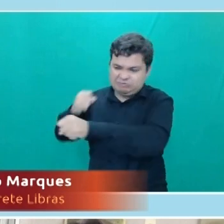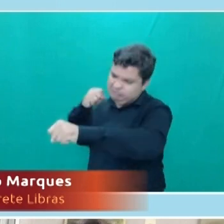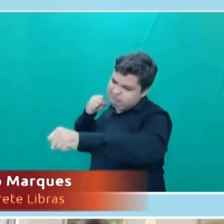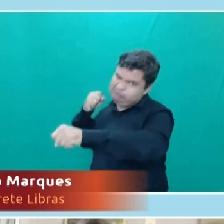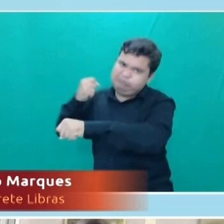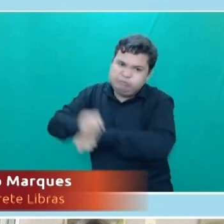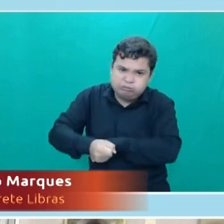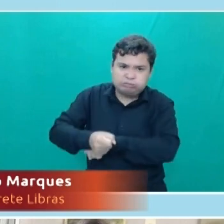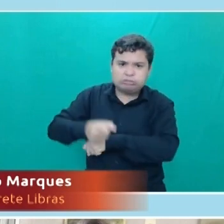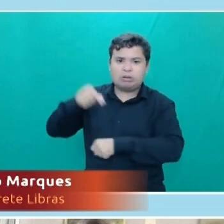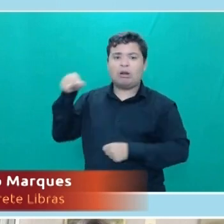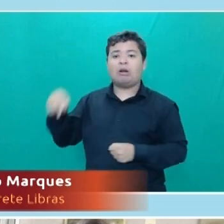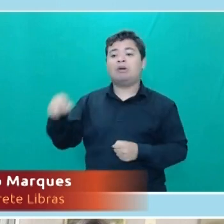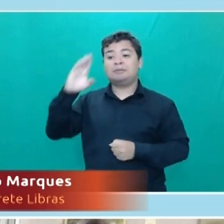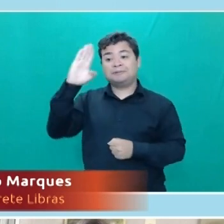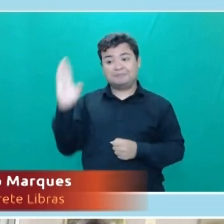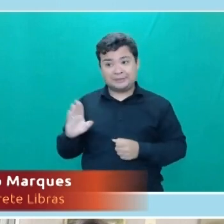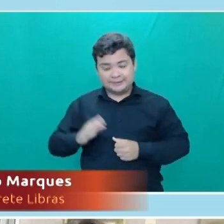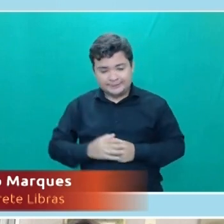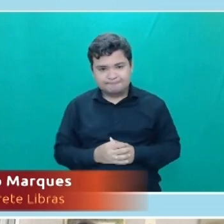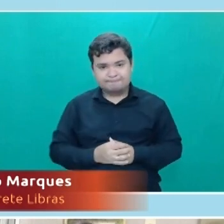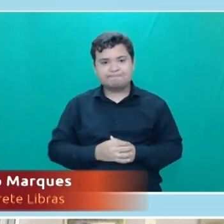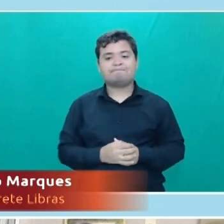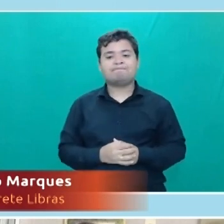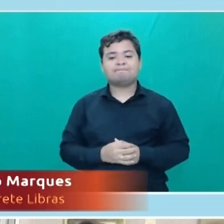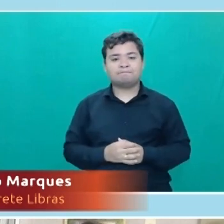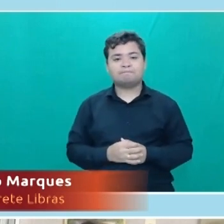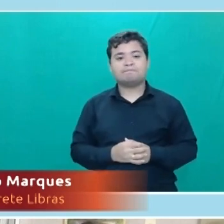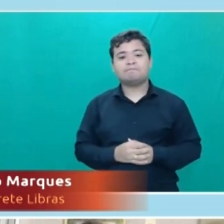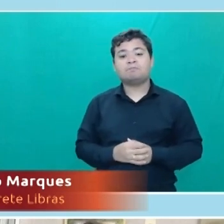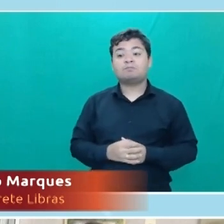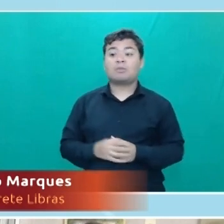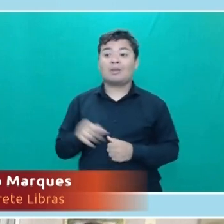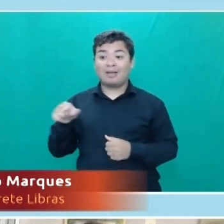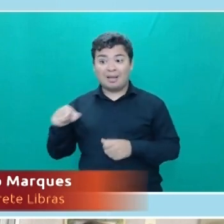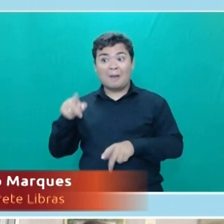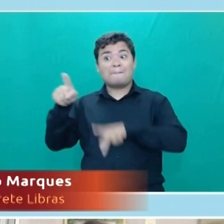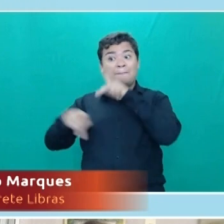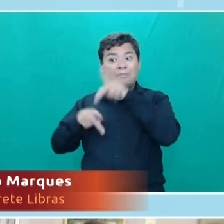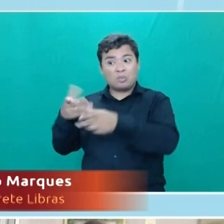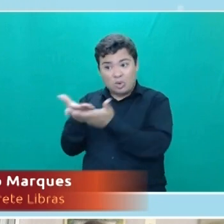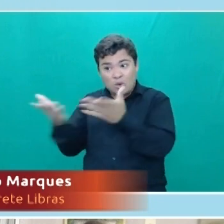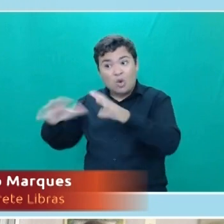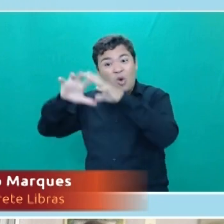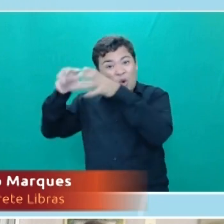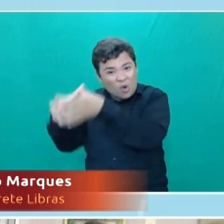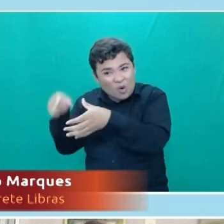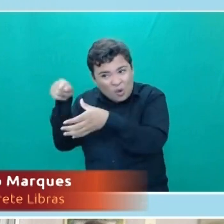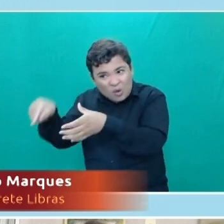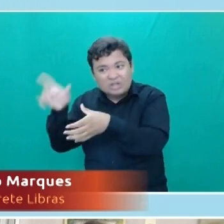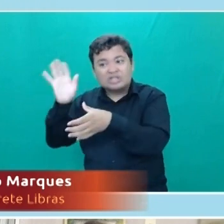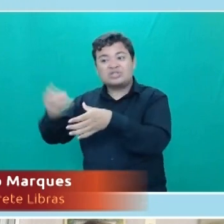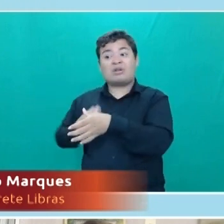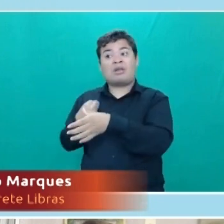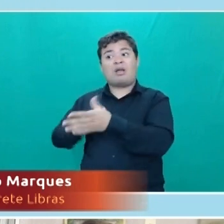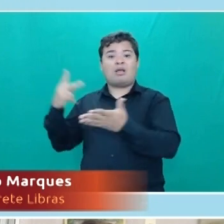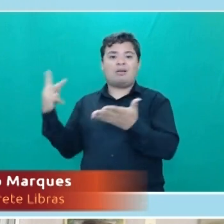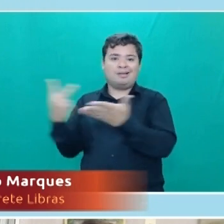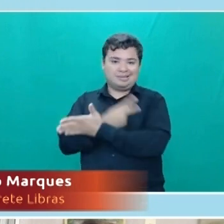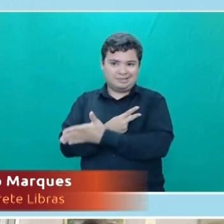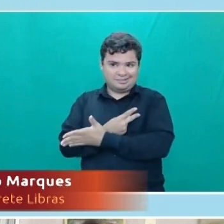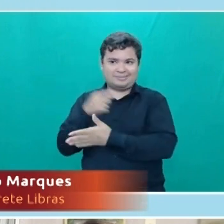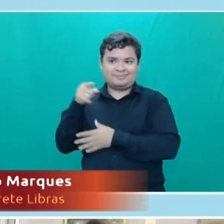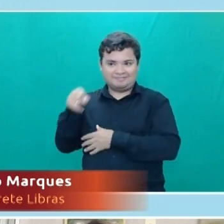negro dentro das Américas, né? Então, essa população, o grupo que passou por esse tipo de categorização